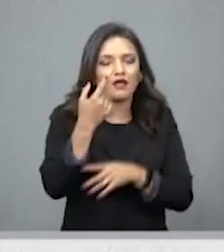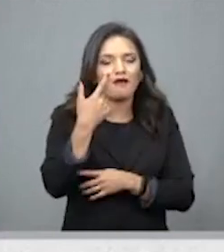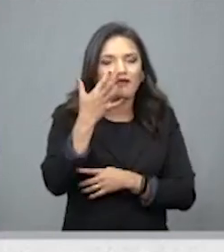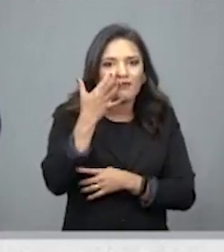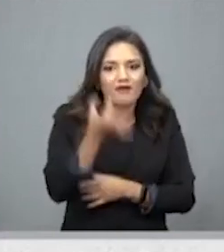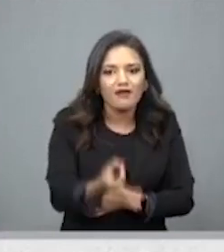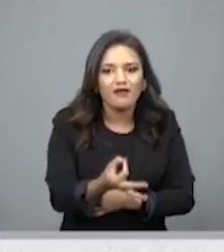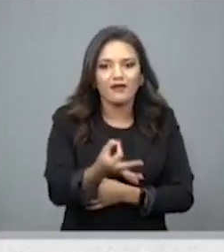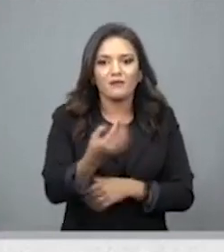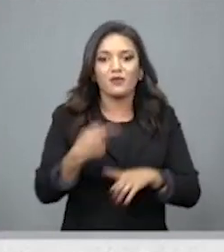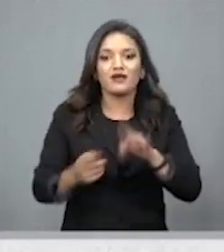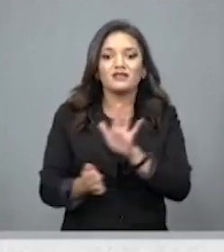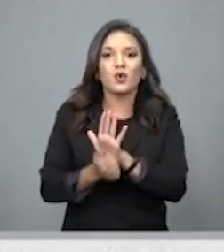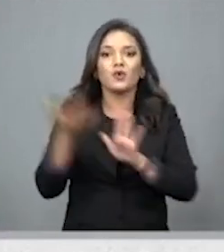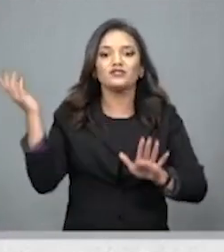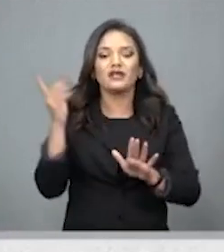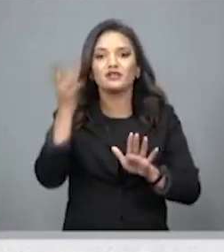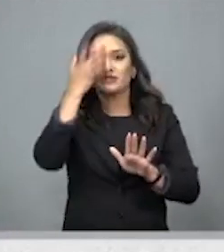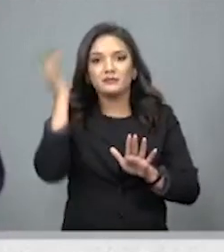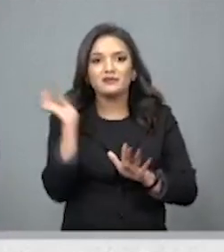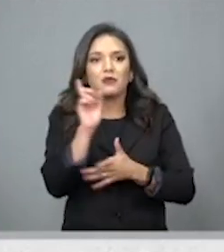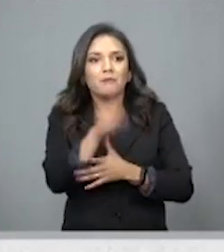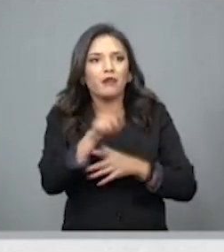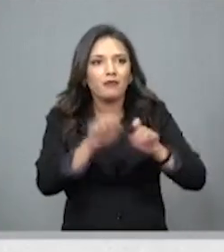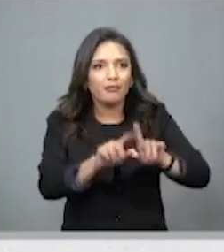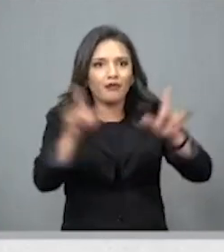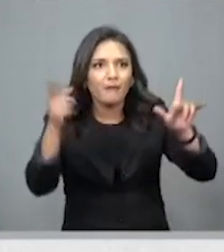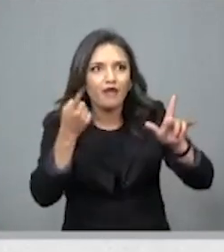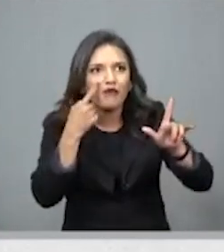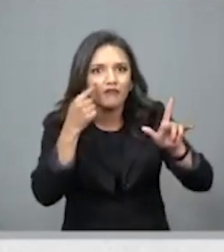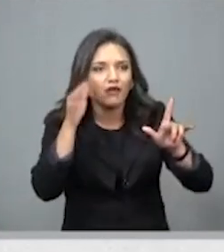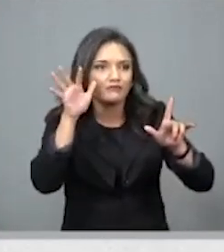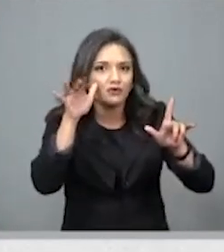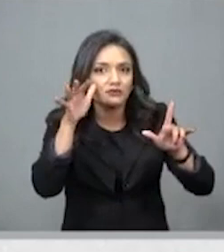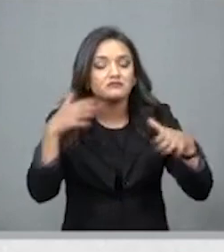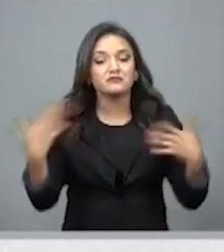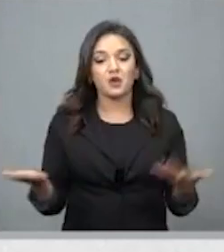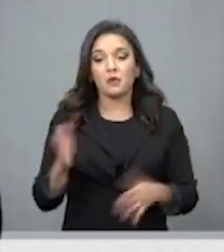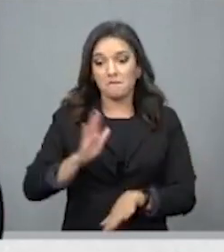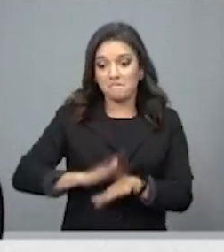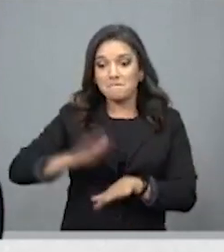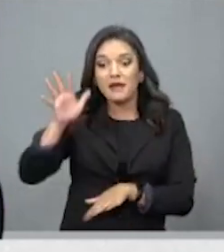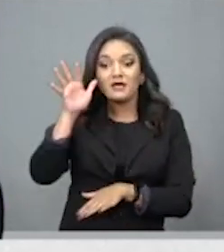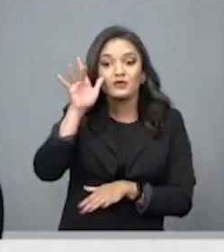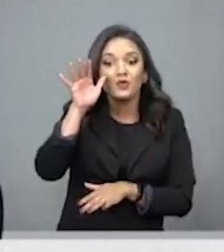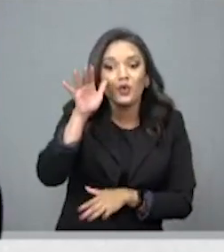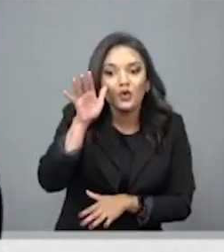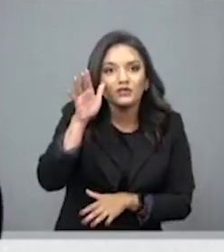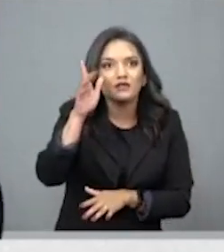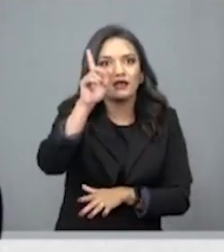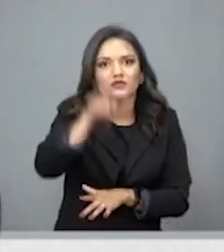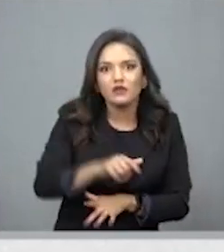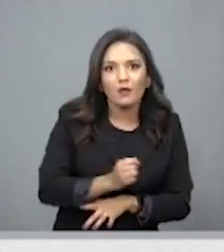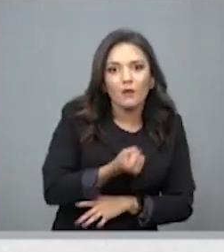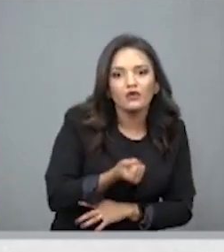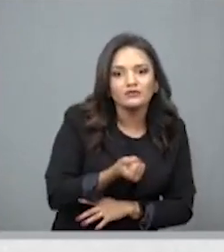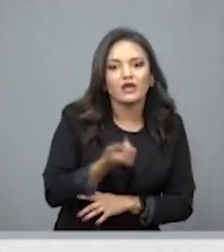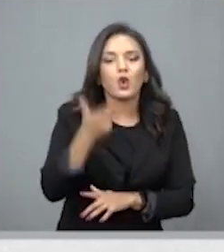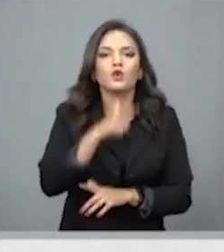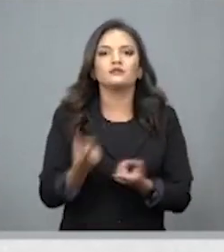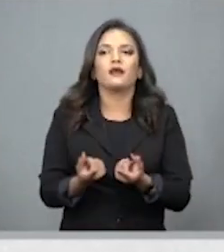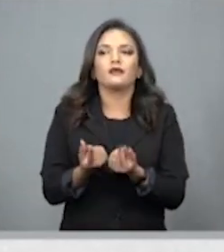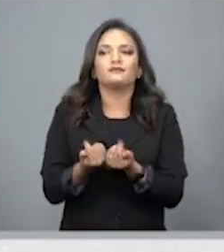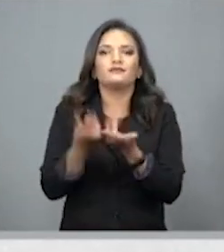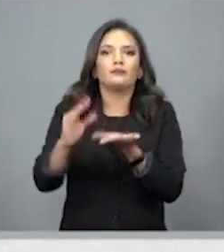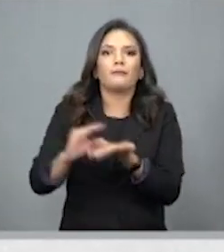função do número de acessos do número de cliks e portanto o que gera mais engajamento é o que gera mais receita e portanto